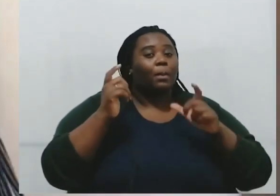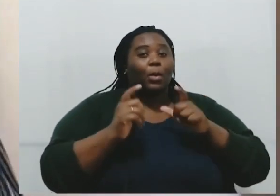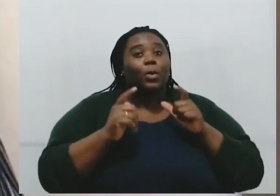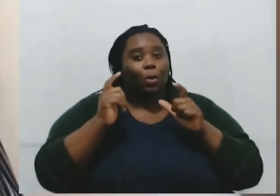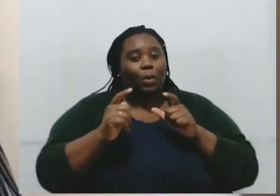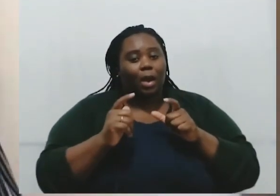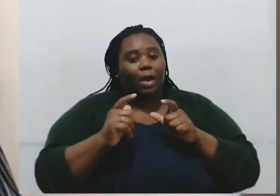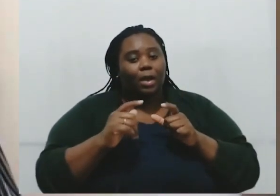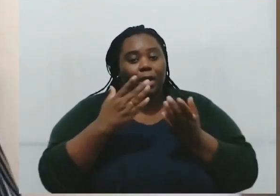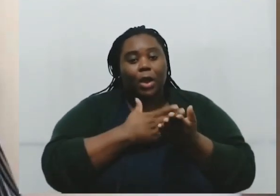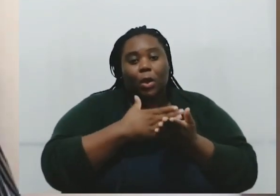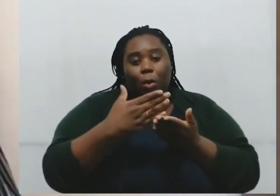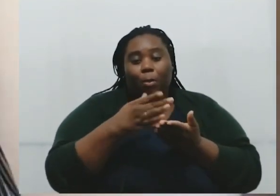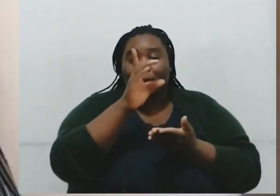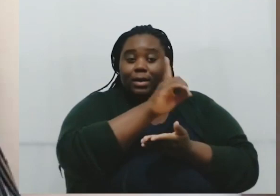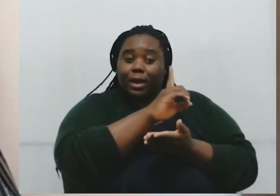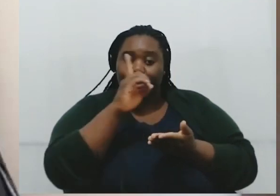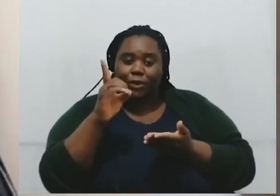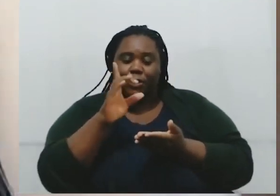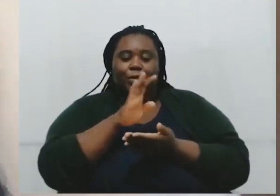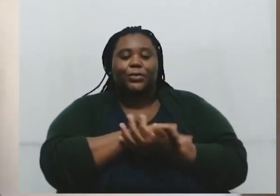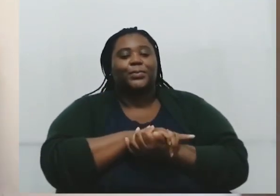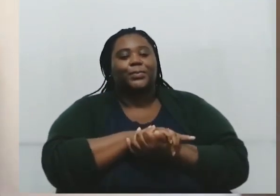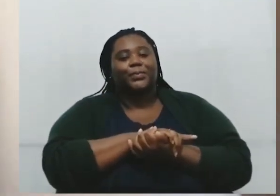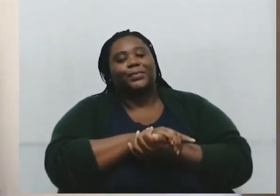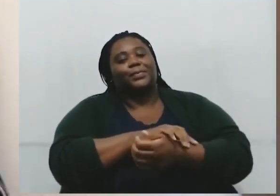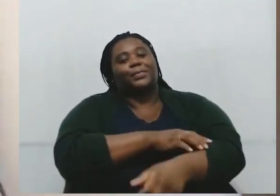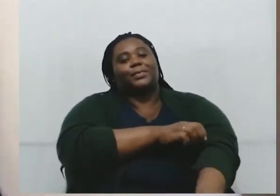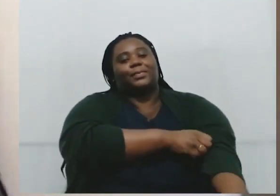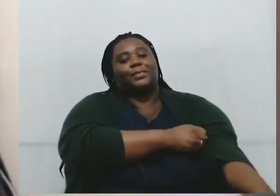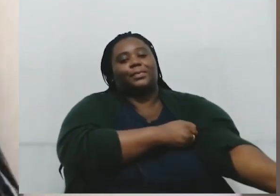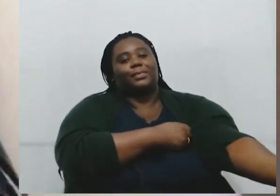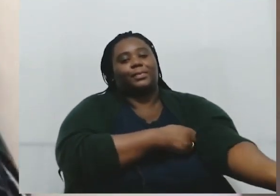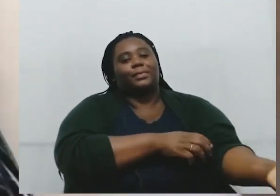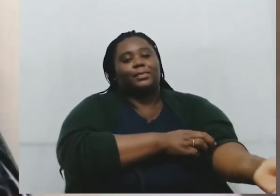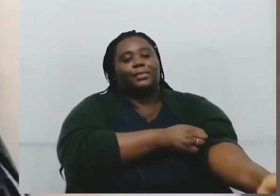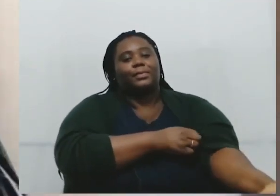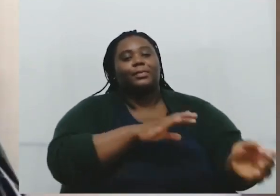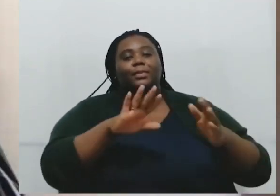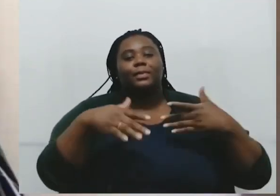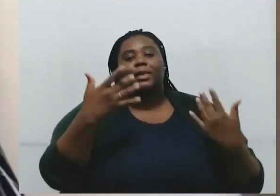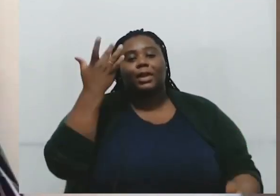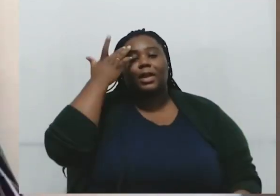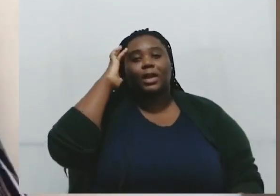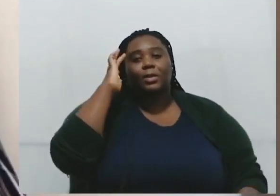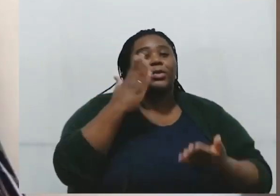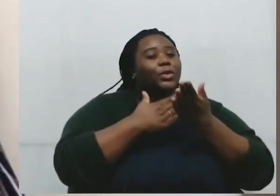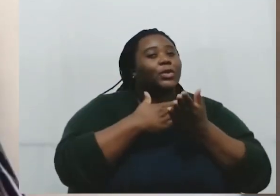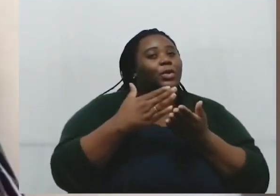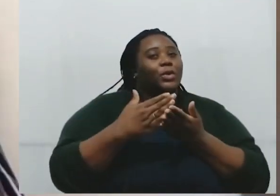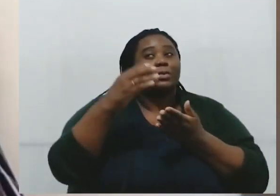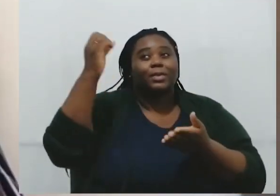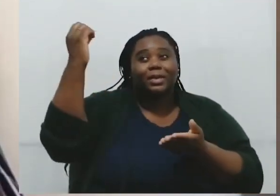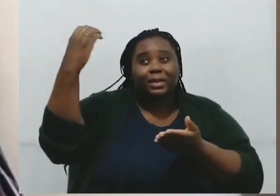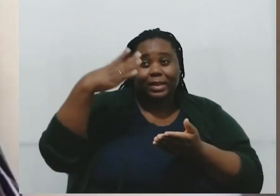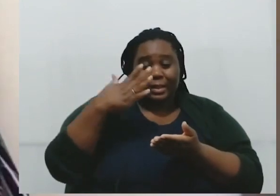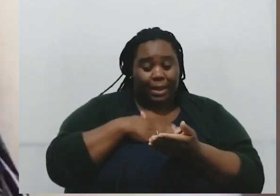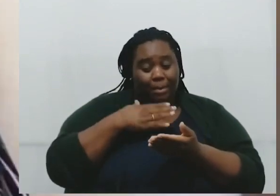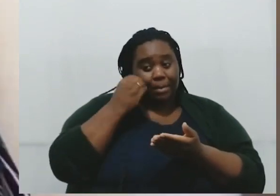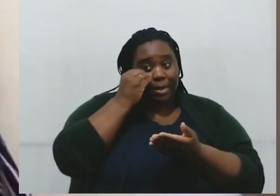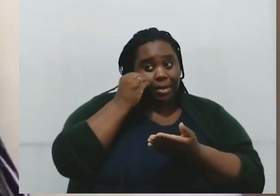Eu acho que partindo da minha experiência, assim, da minha trajetória no teatro, eu